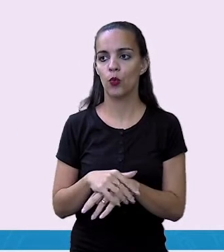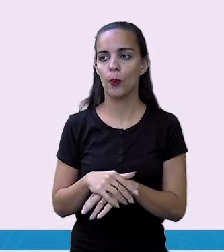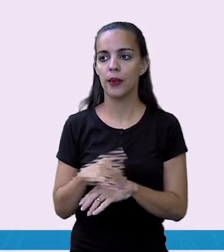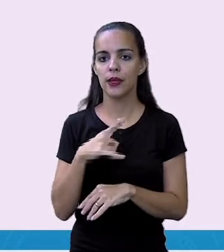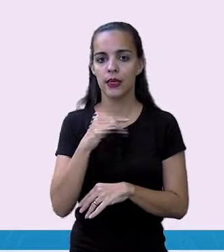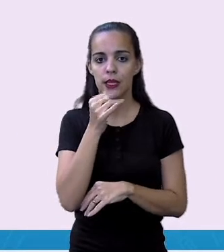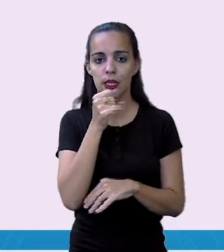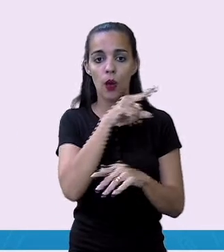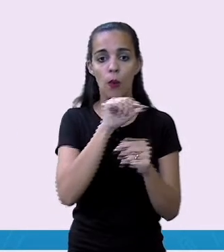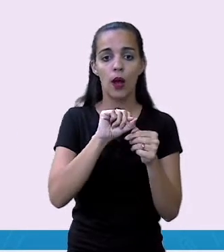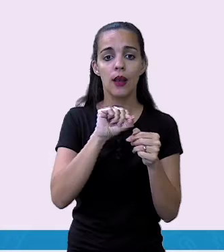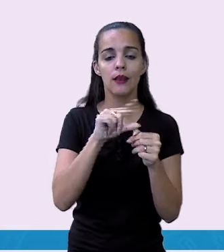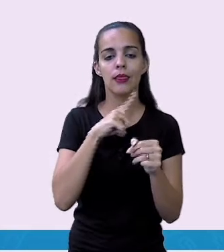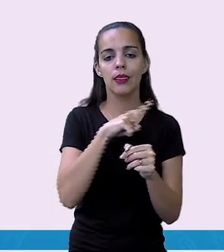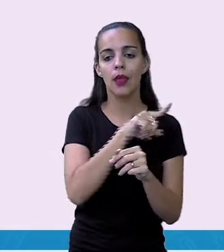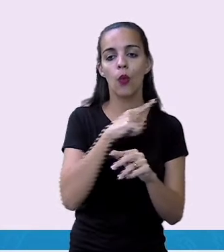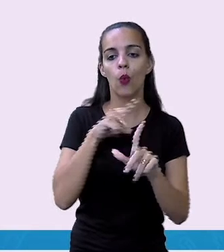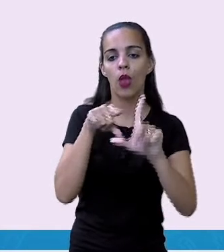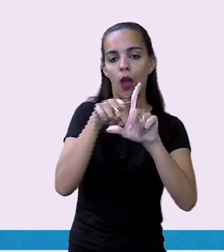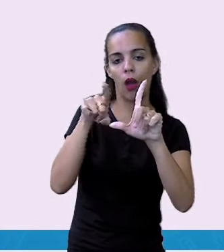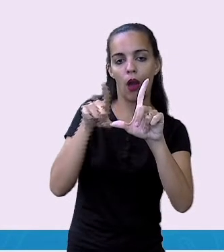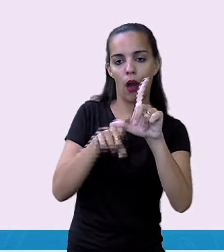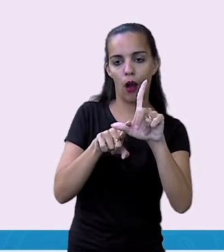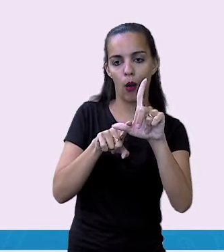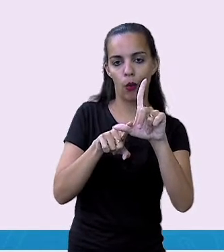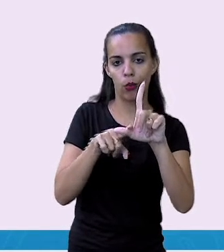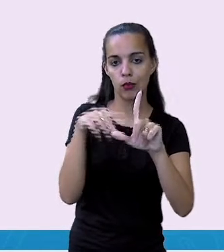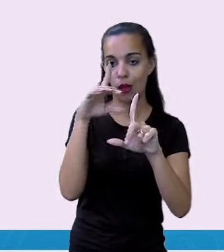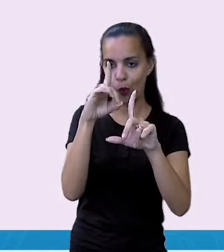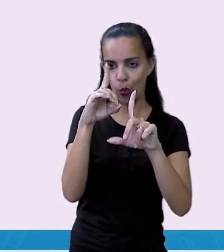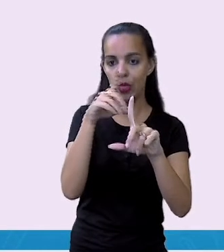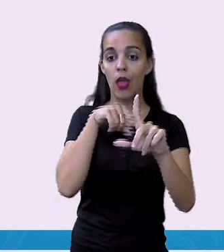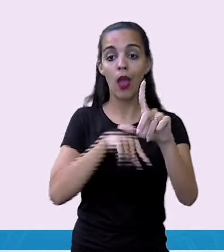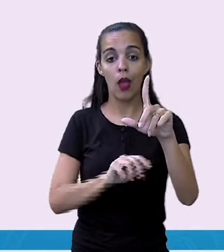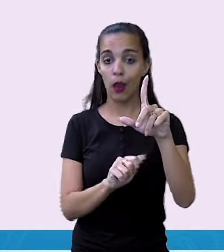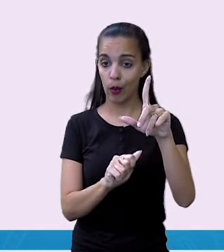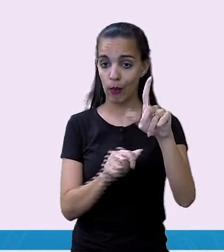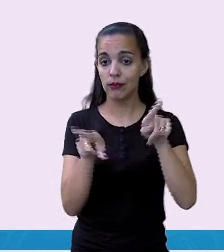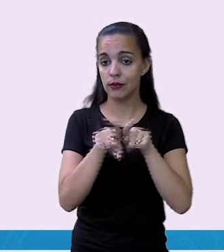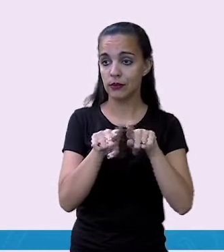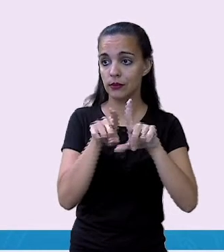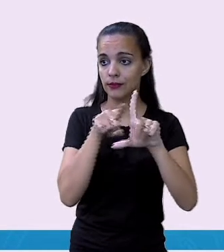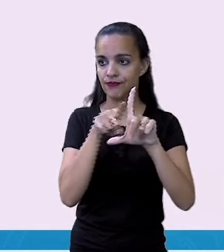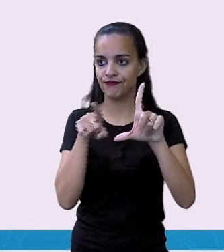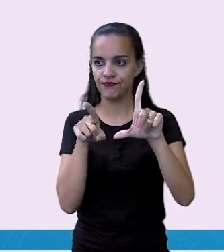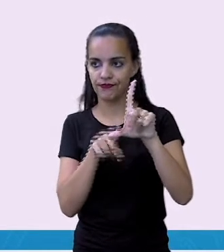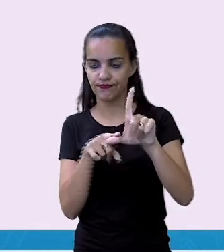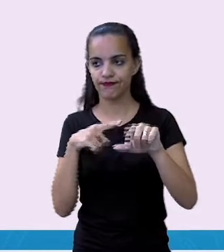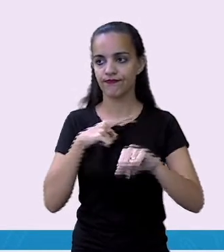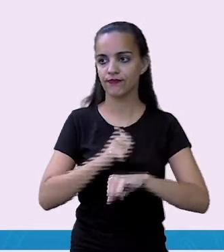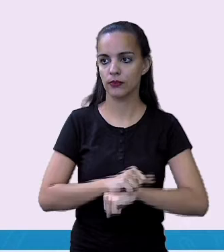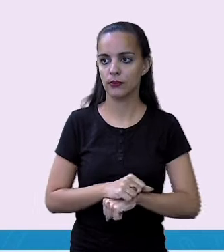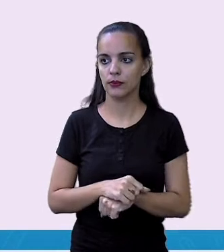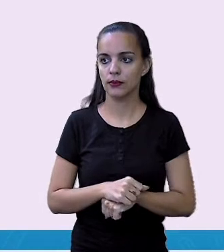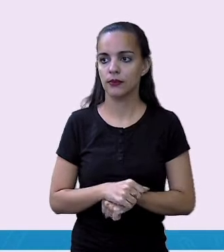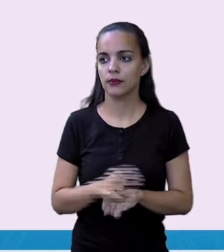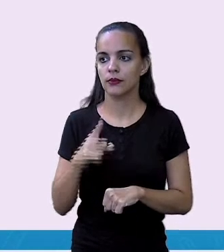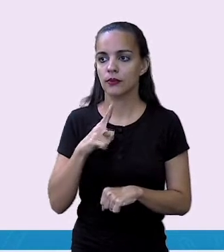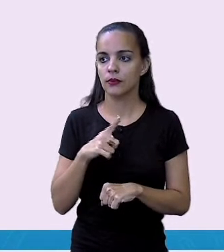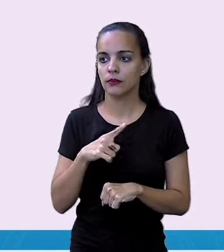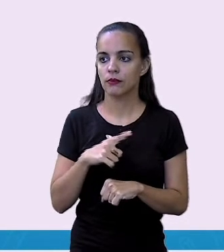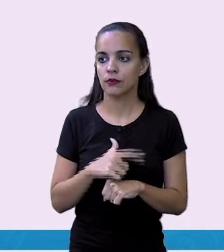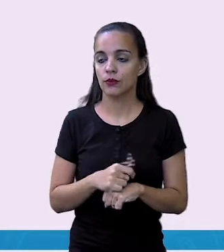correspondentes são ângulos iguais. Então, este A é igual a D,